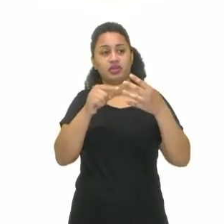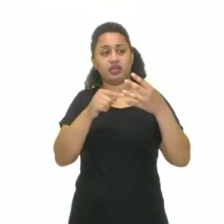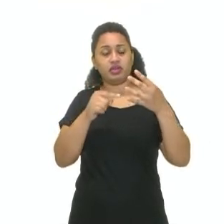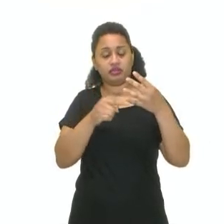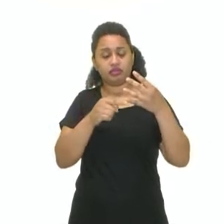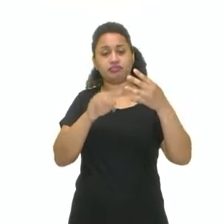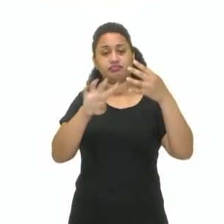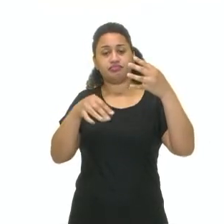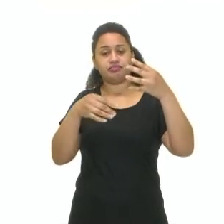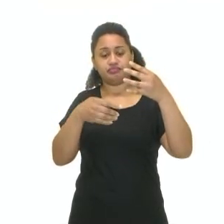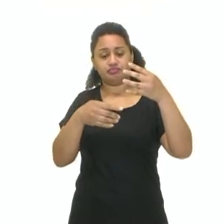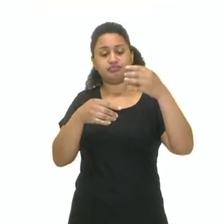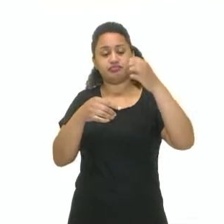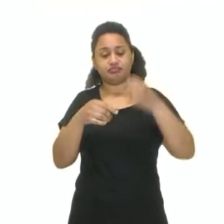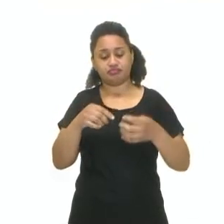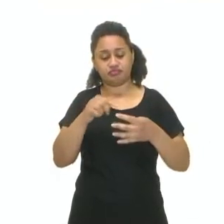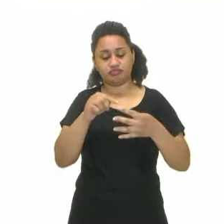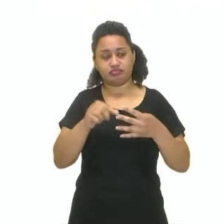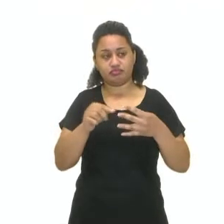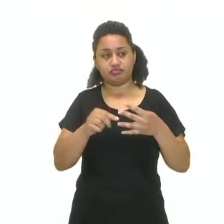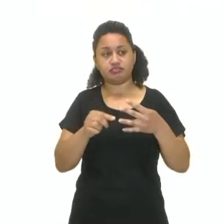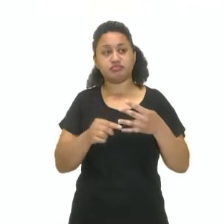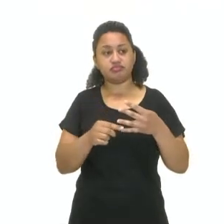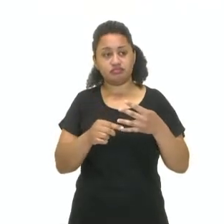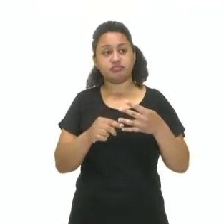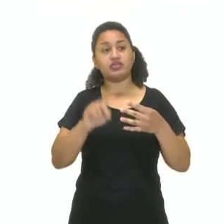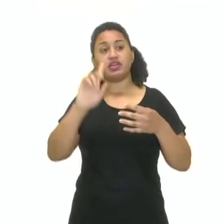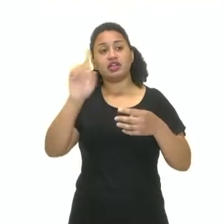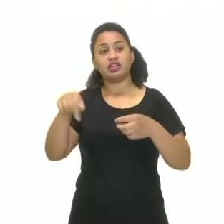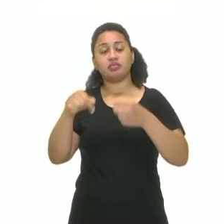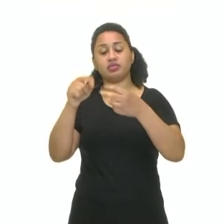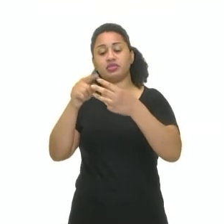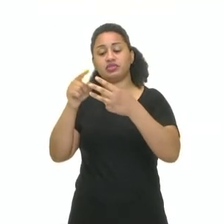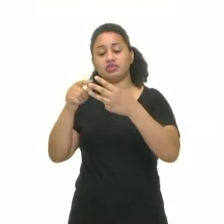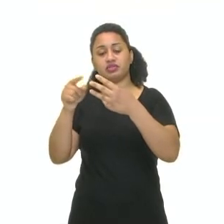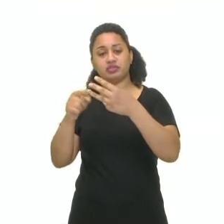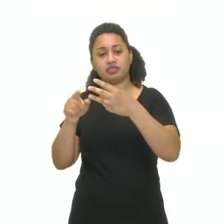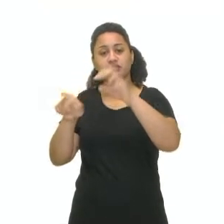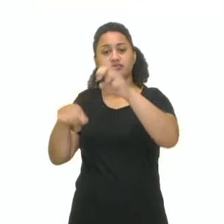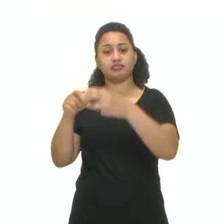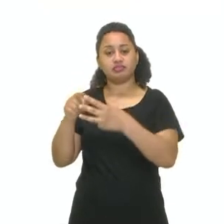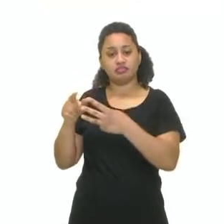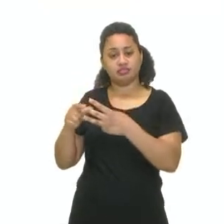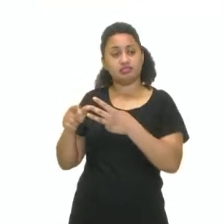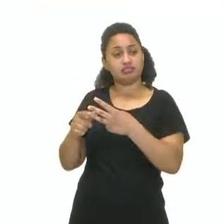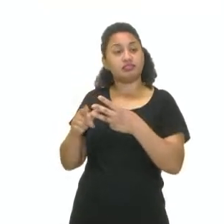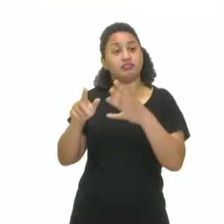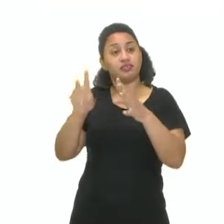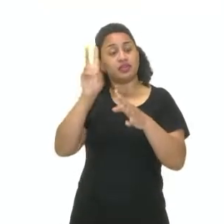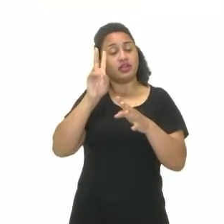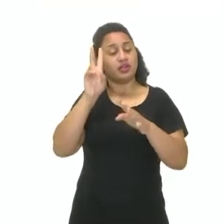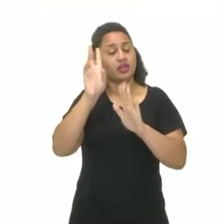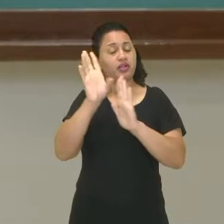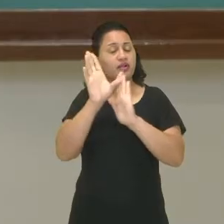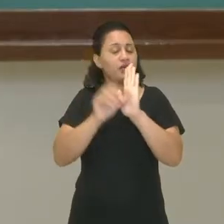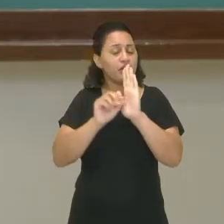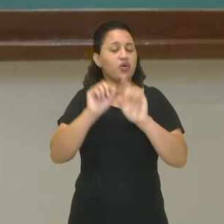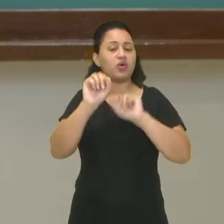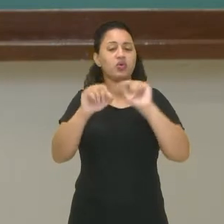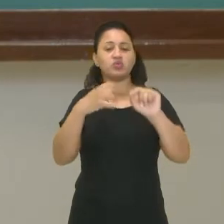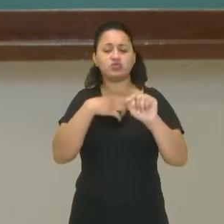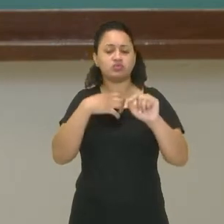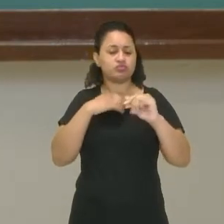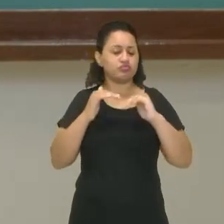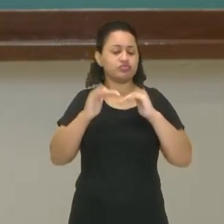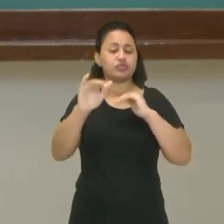e depois ele se segue com dois tercetos. Então, retomando um pouco aqui do nosso conteúdo de forma